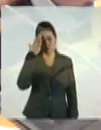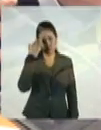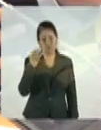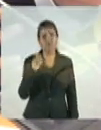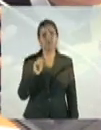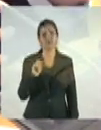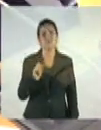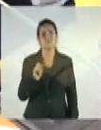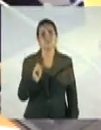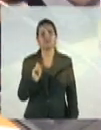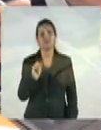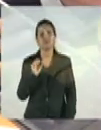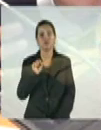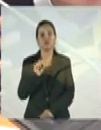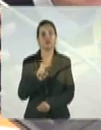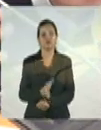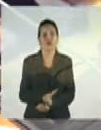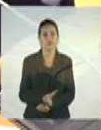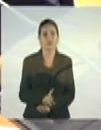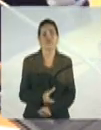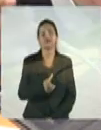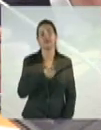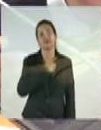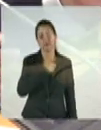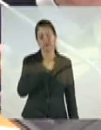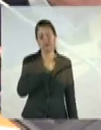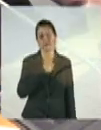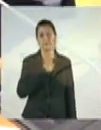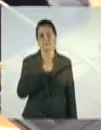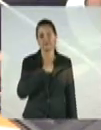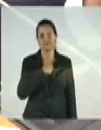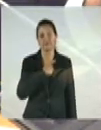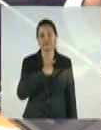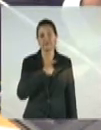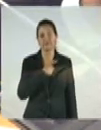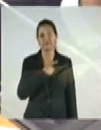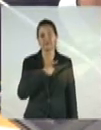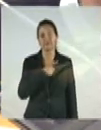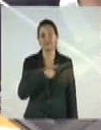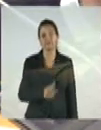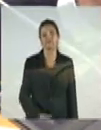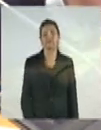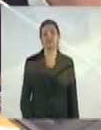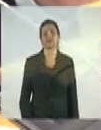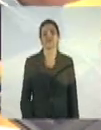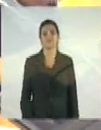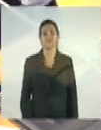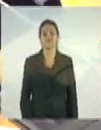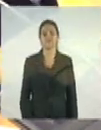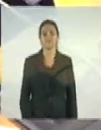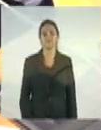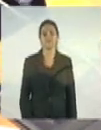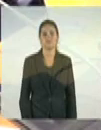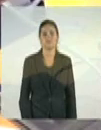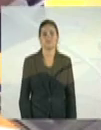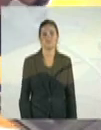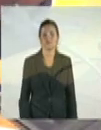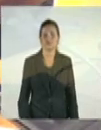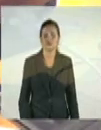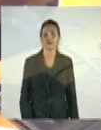vagas existem para serem preenchidas pelos efetivos então já que o